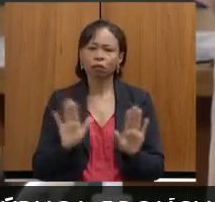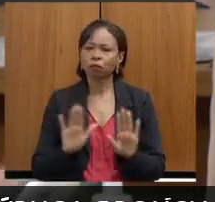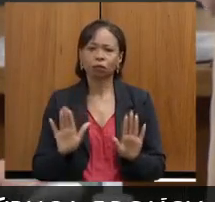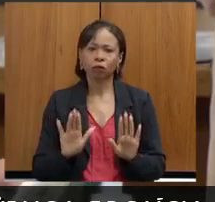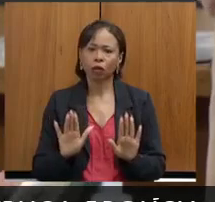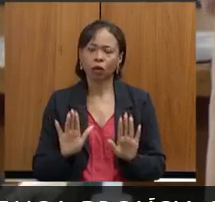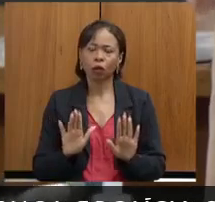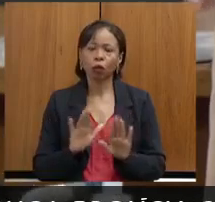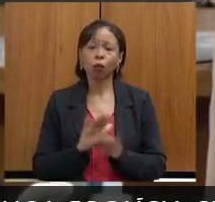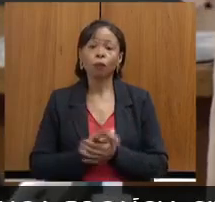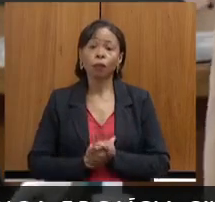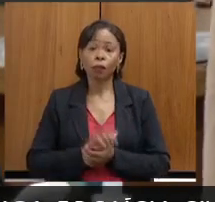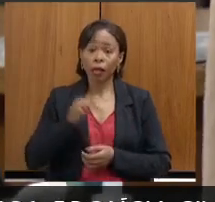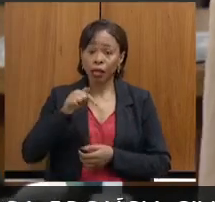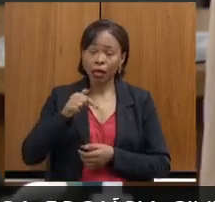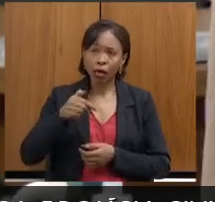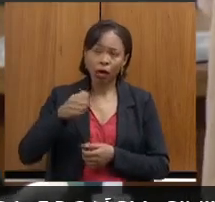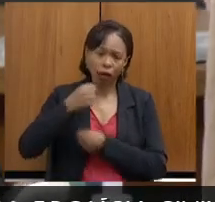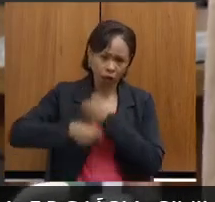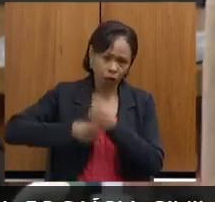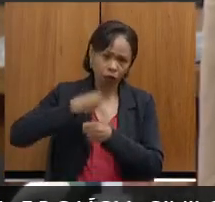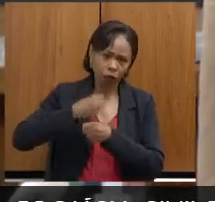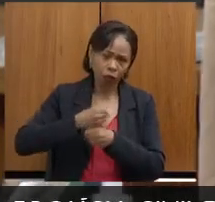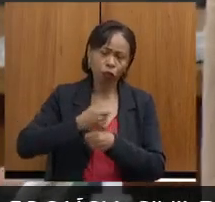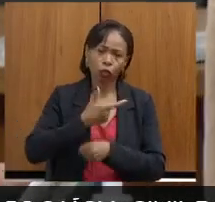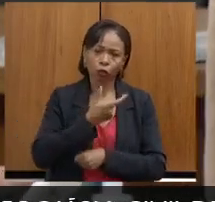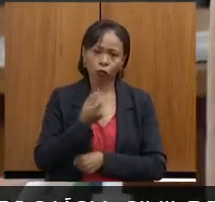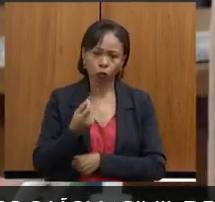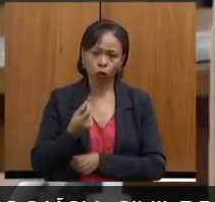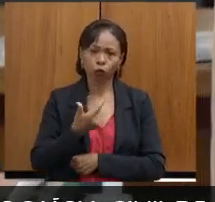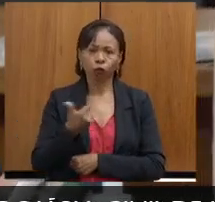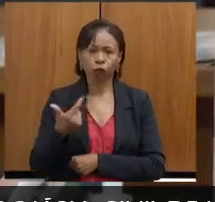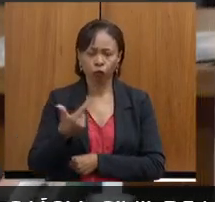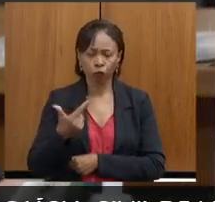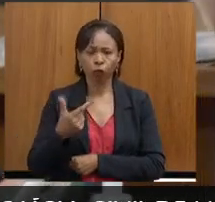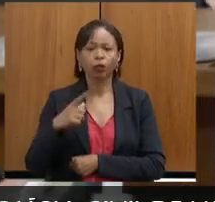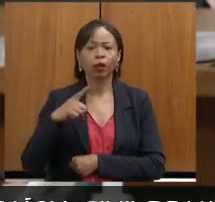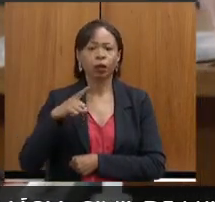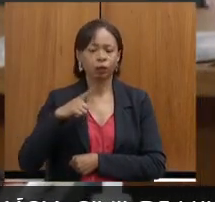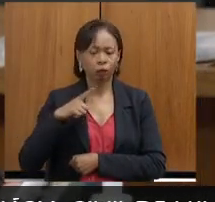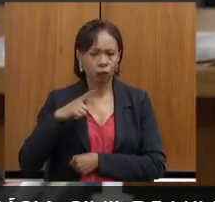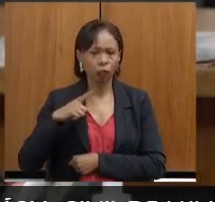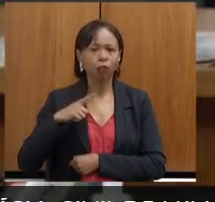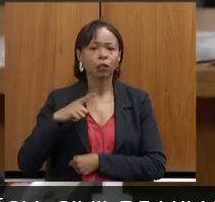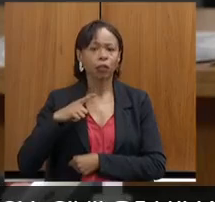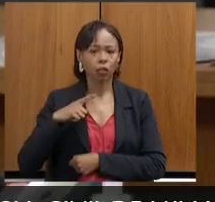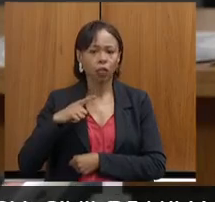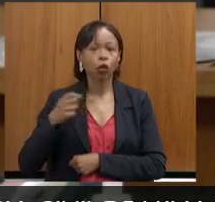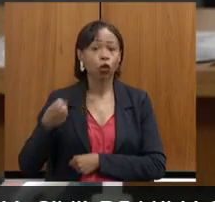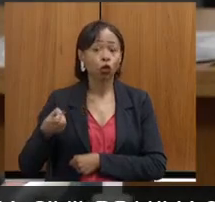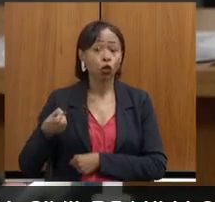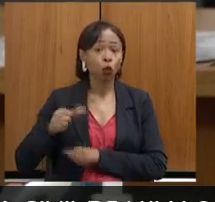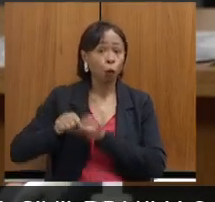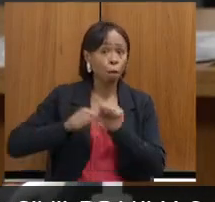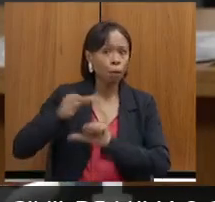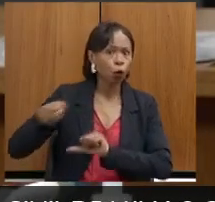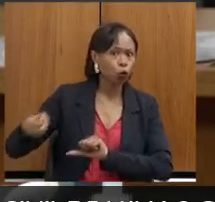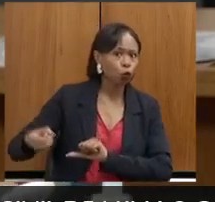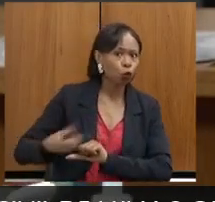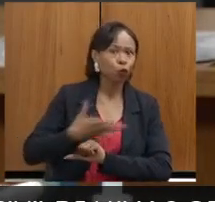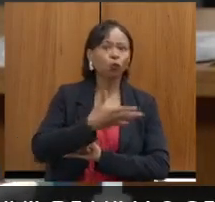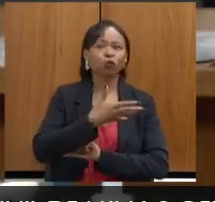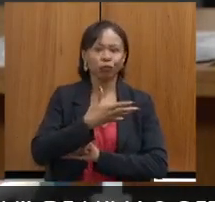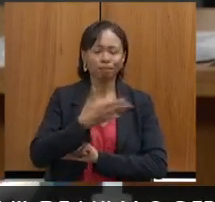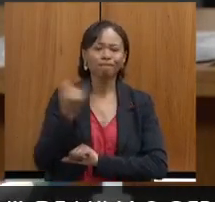neste próximo ano nós haveremos de ter aí uma grande modernização uma significativa